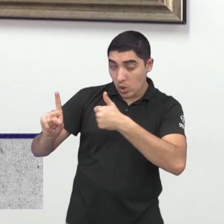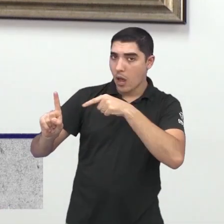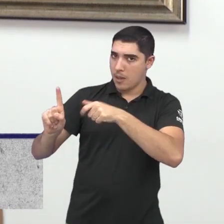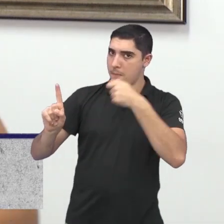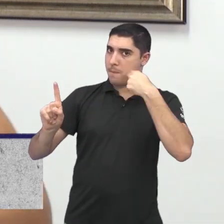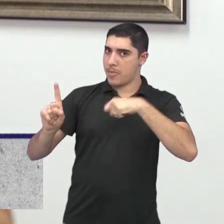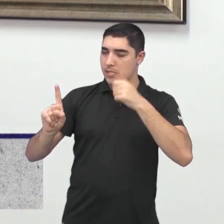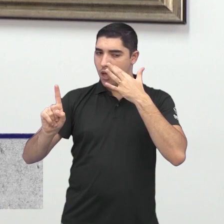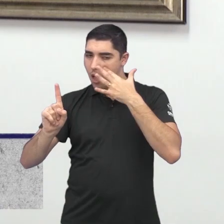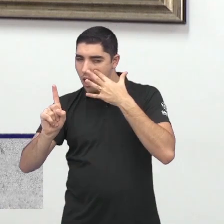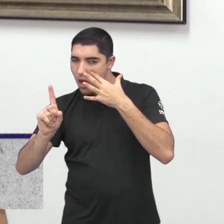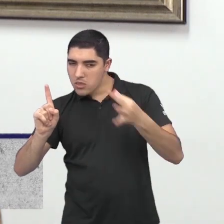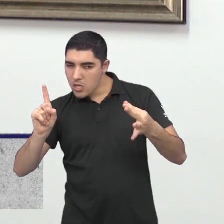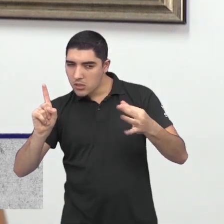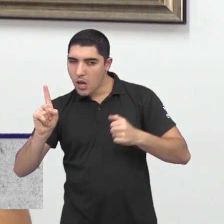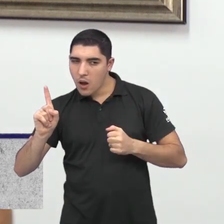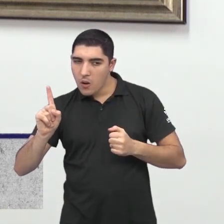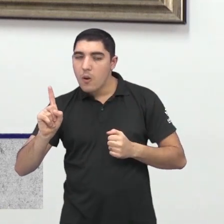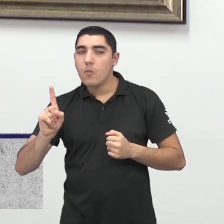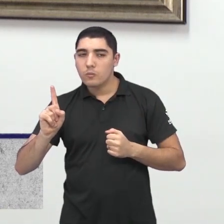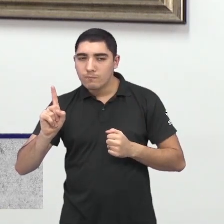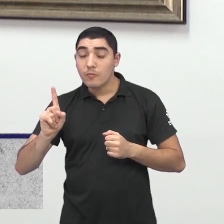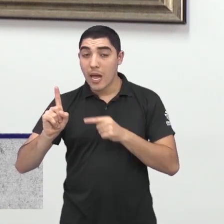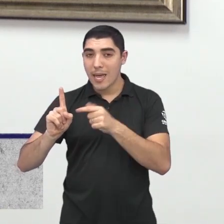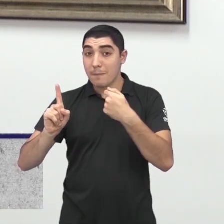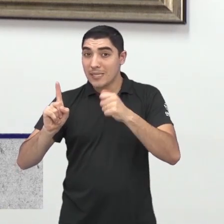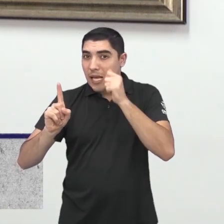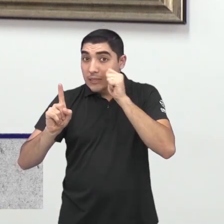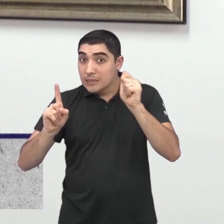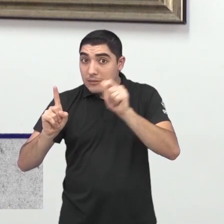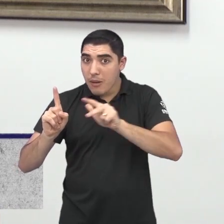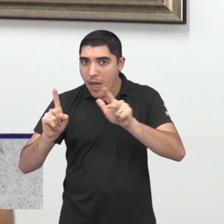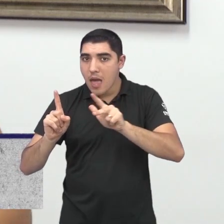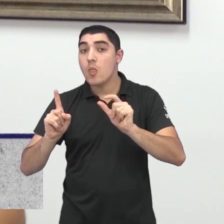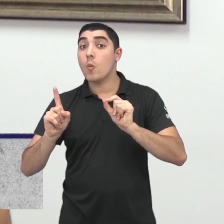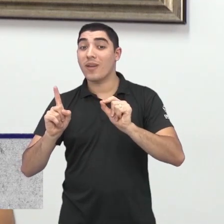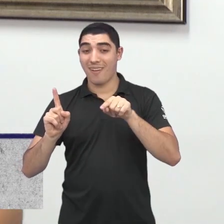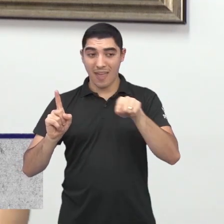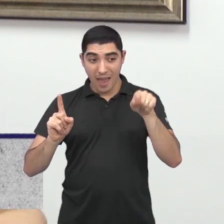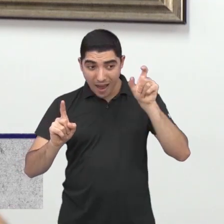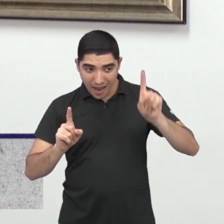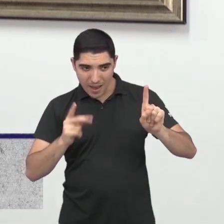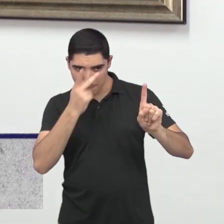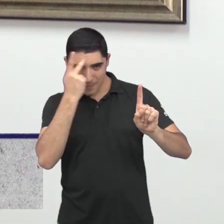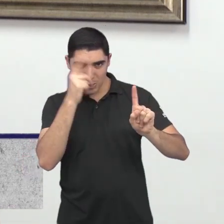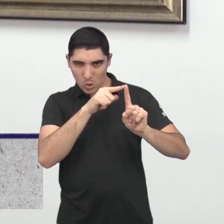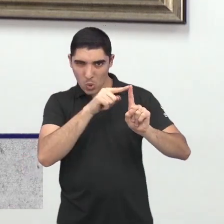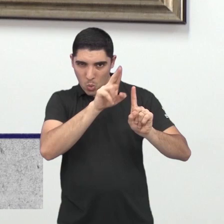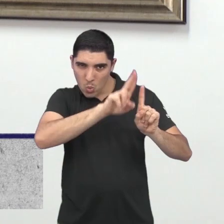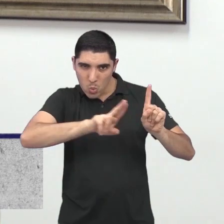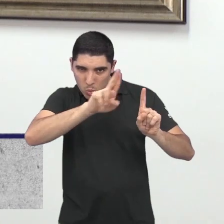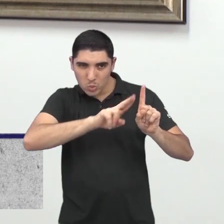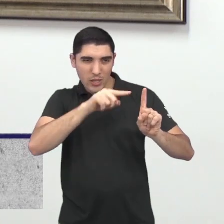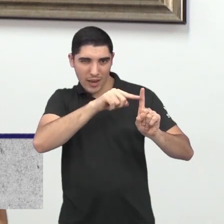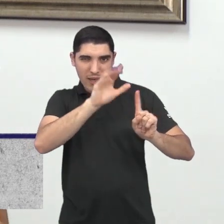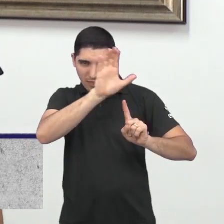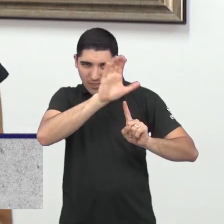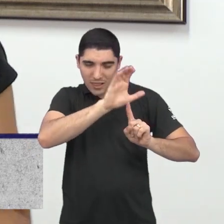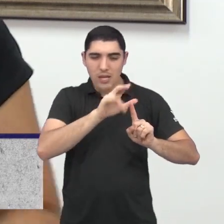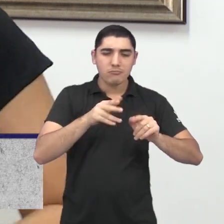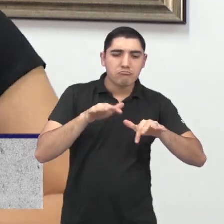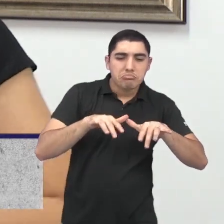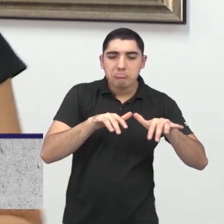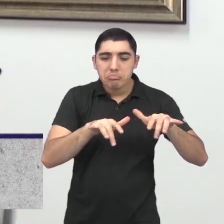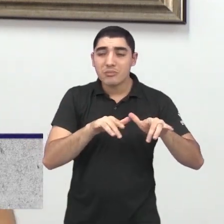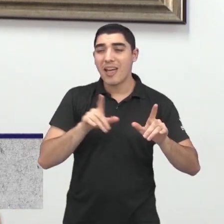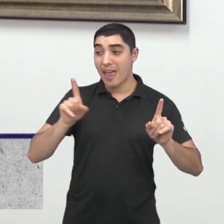sempre esperto para que essa navegação ela seja cada vez mais efetiva pelo usuário. E,